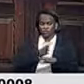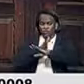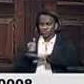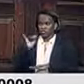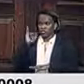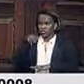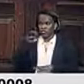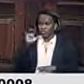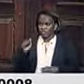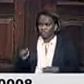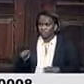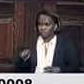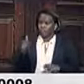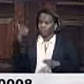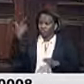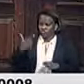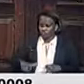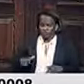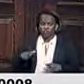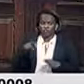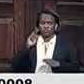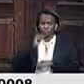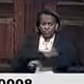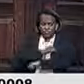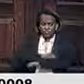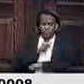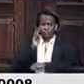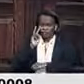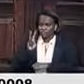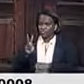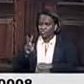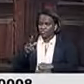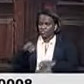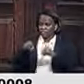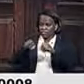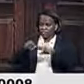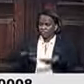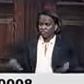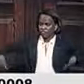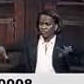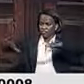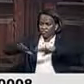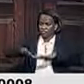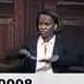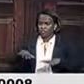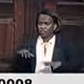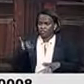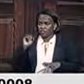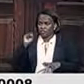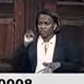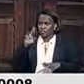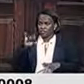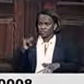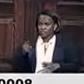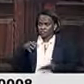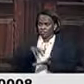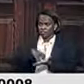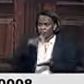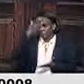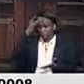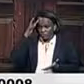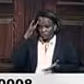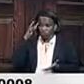do Câncer e, mais uma vez, da janela, vi aquele terreno onde estava o IASERGE Central. O servidor